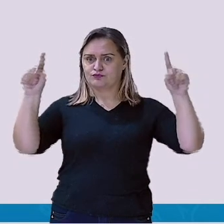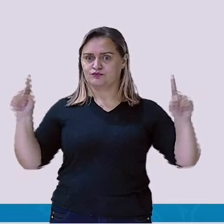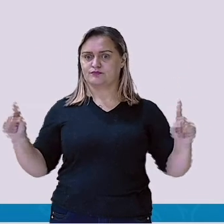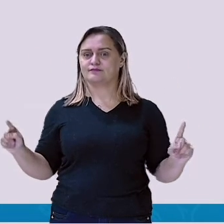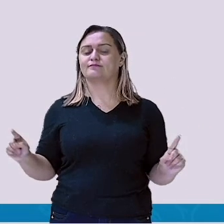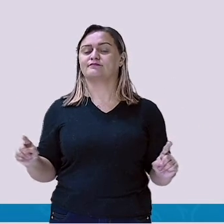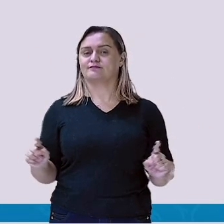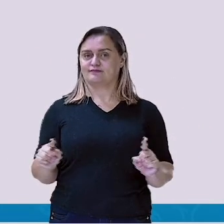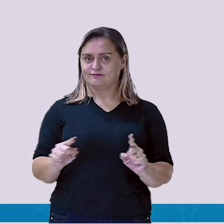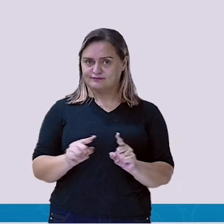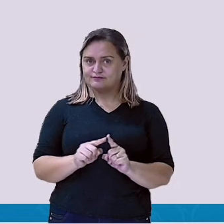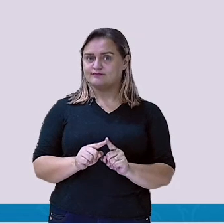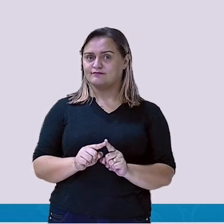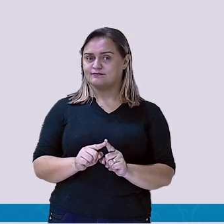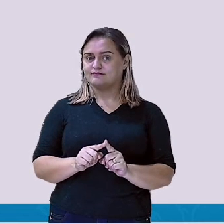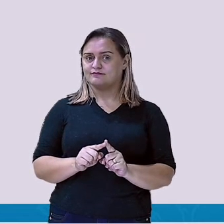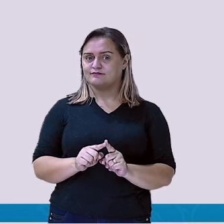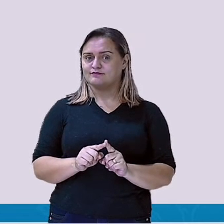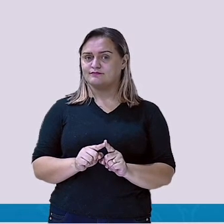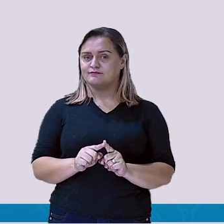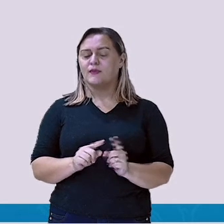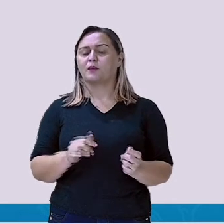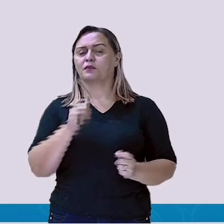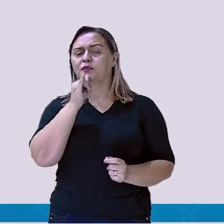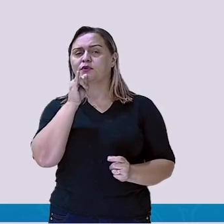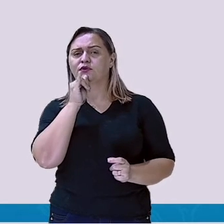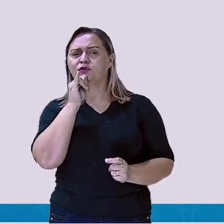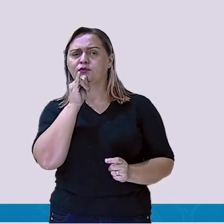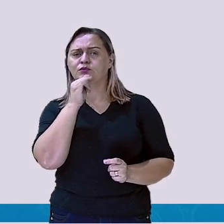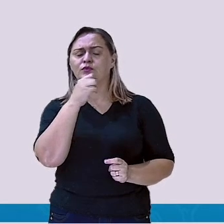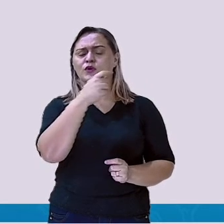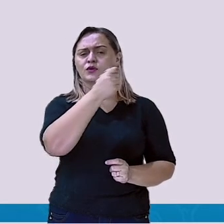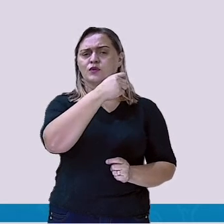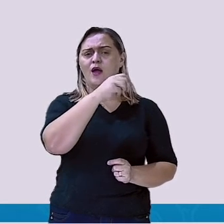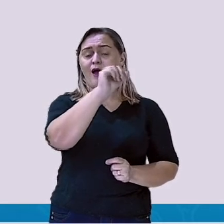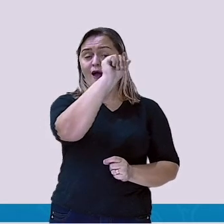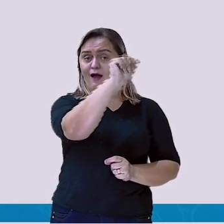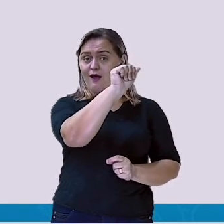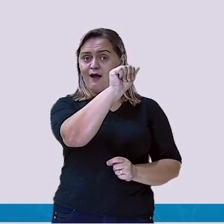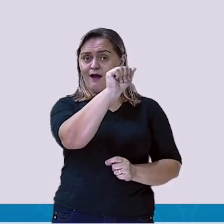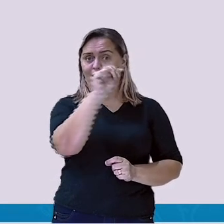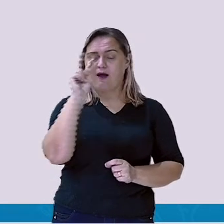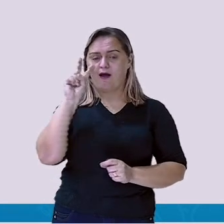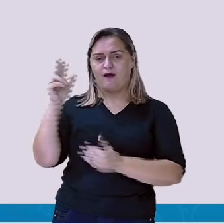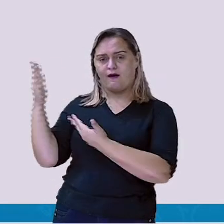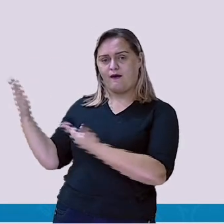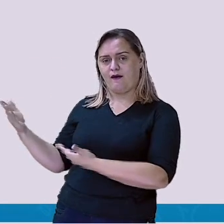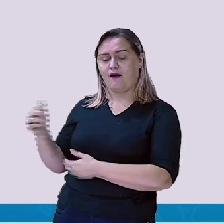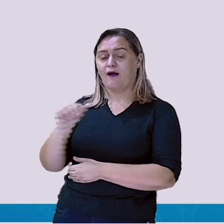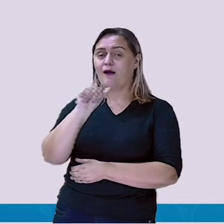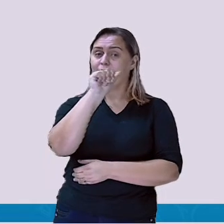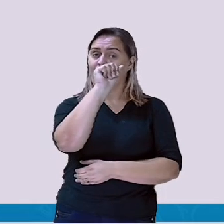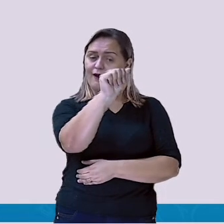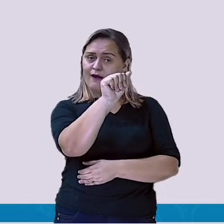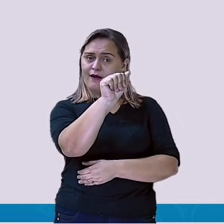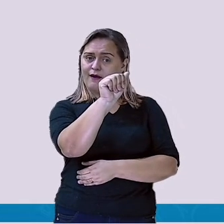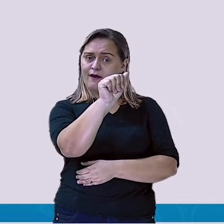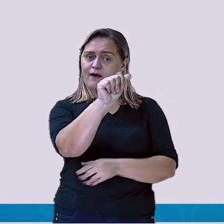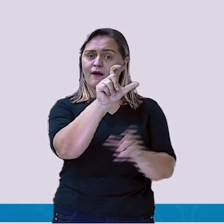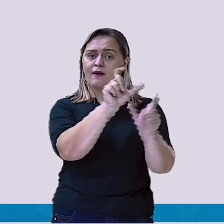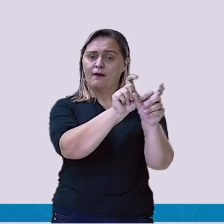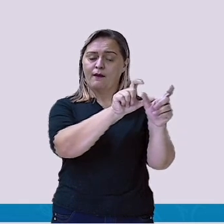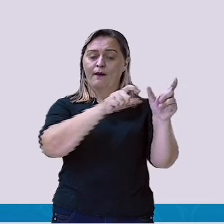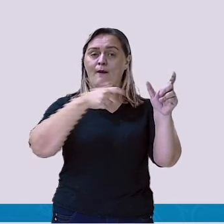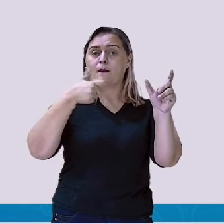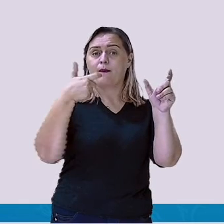e nós vamos colocar A para as palavras que são antônimas uma das outras e S para as palavras